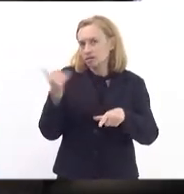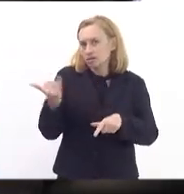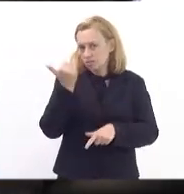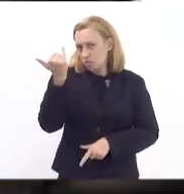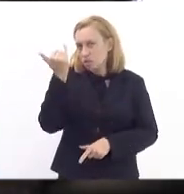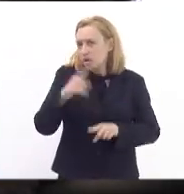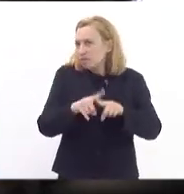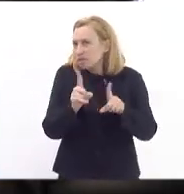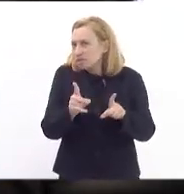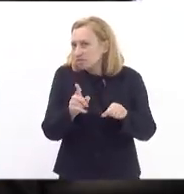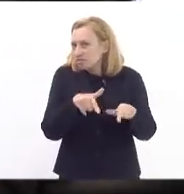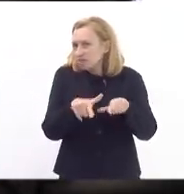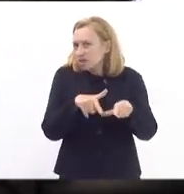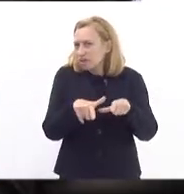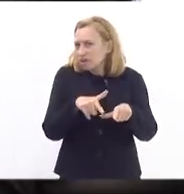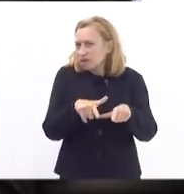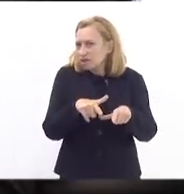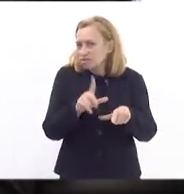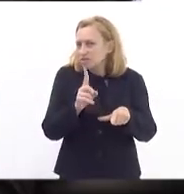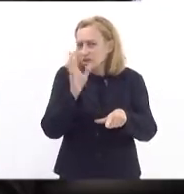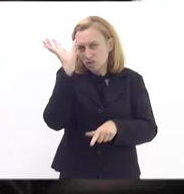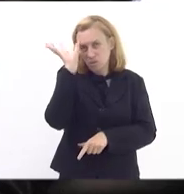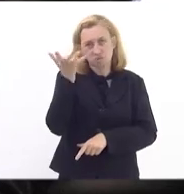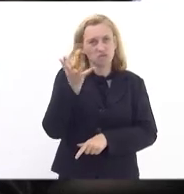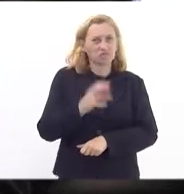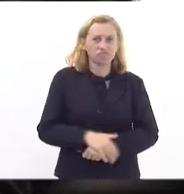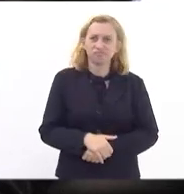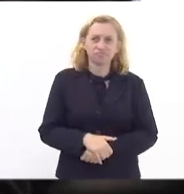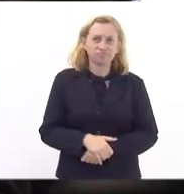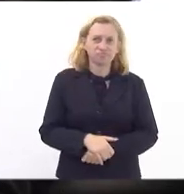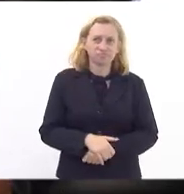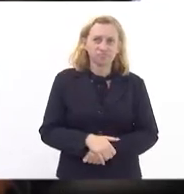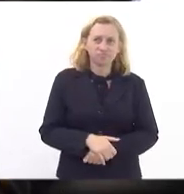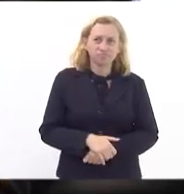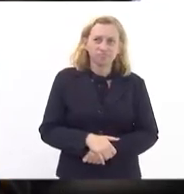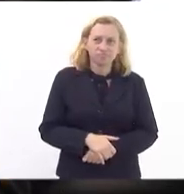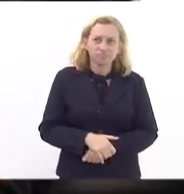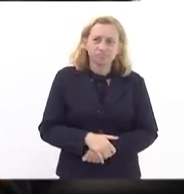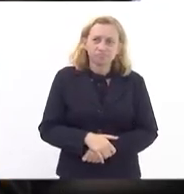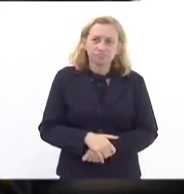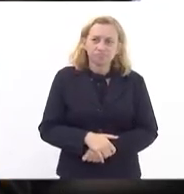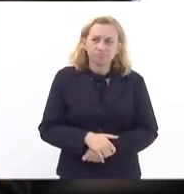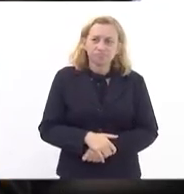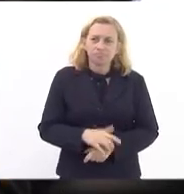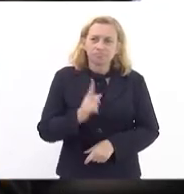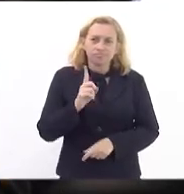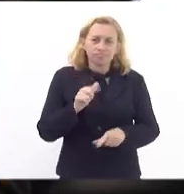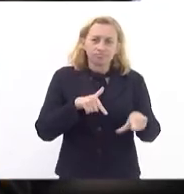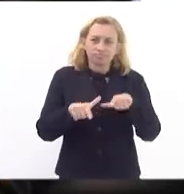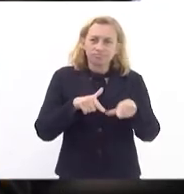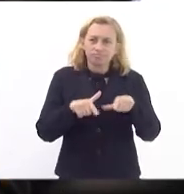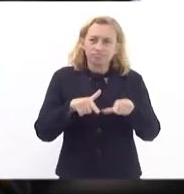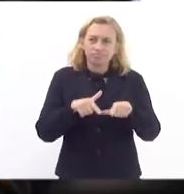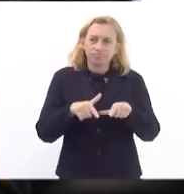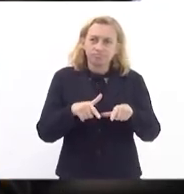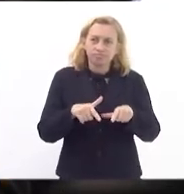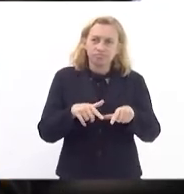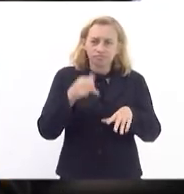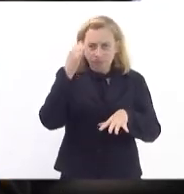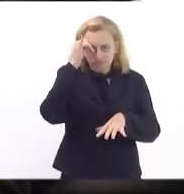importante mas é um trabalho que não resolve não trabalha de forma e